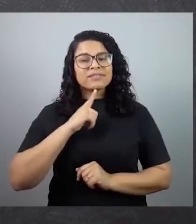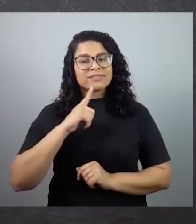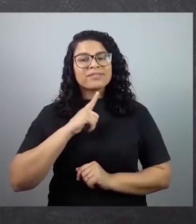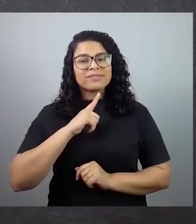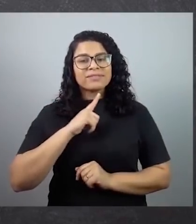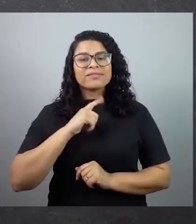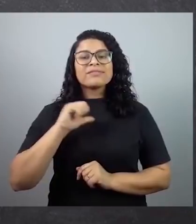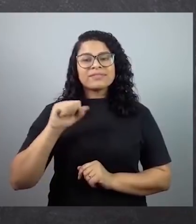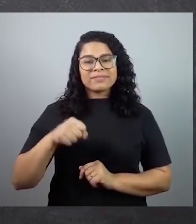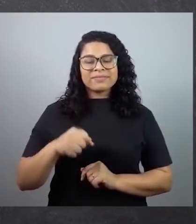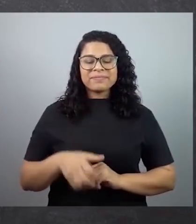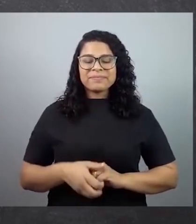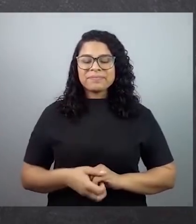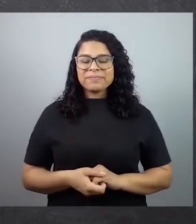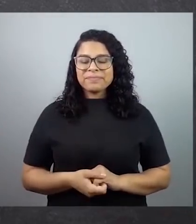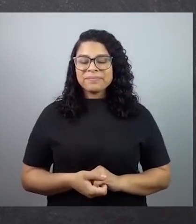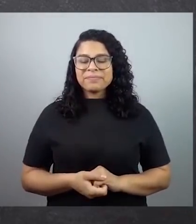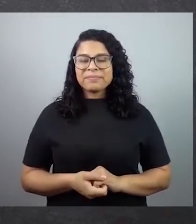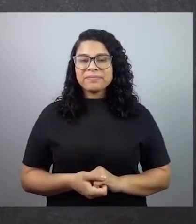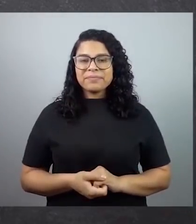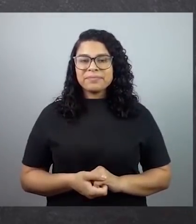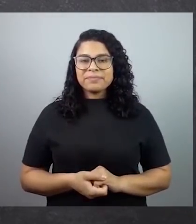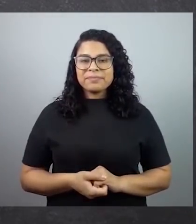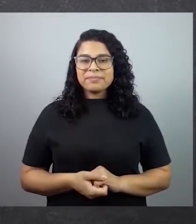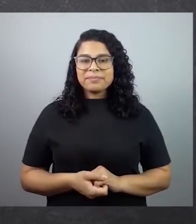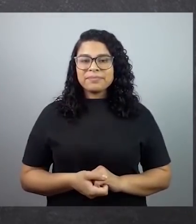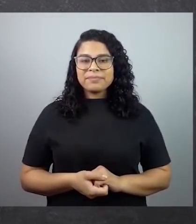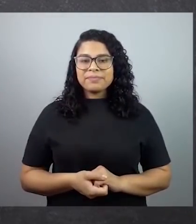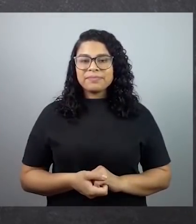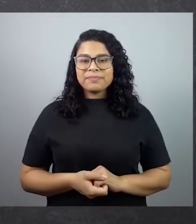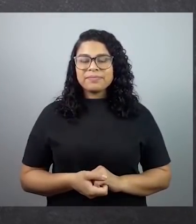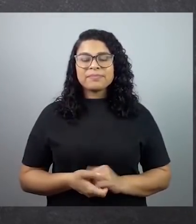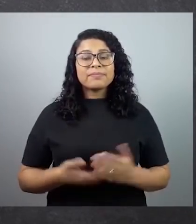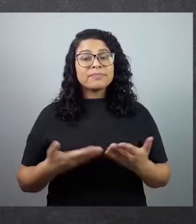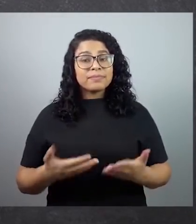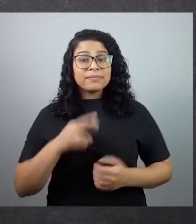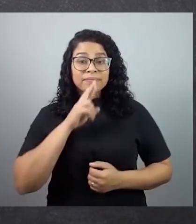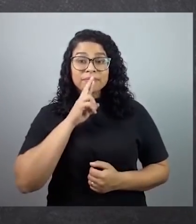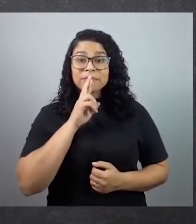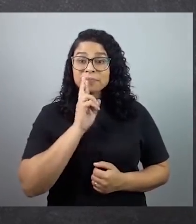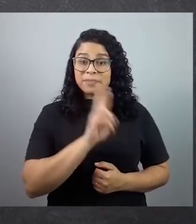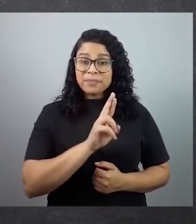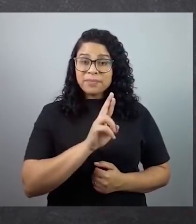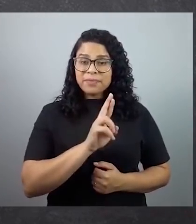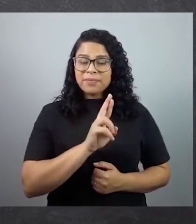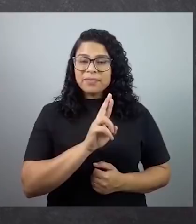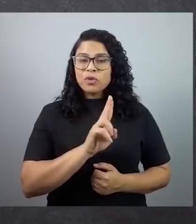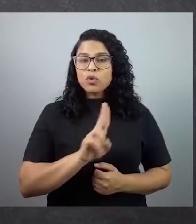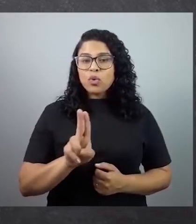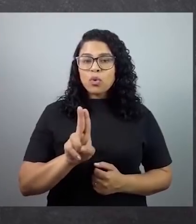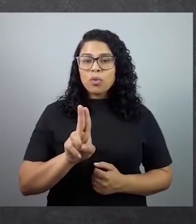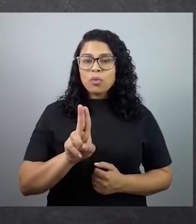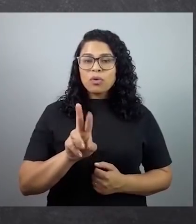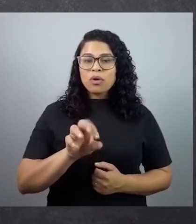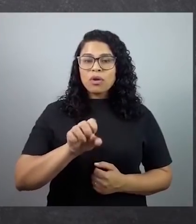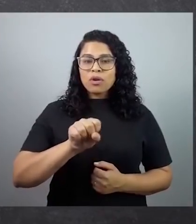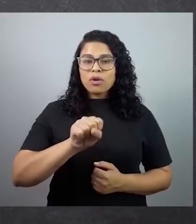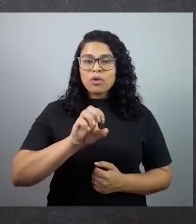nós somamos, eles são chamados de parcela e o seu resultado é chamado de